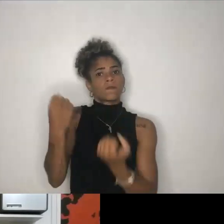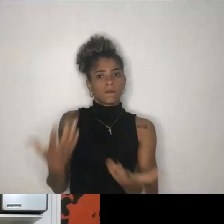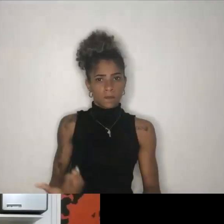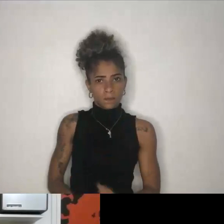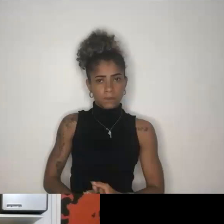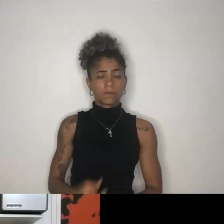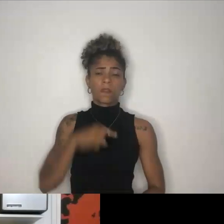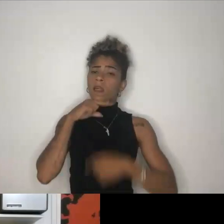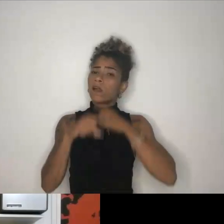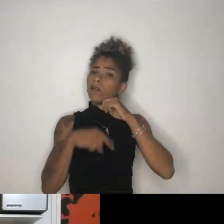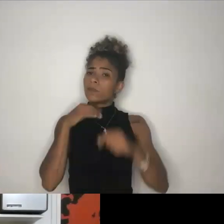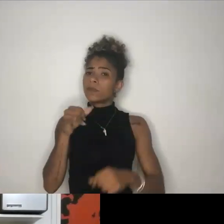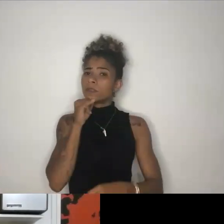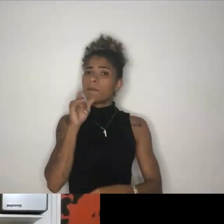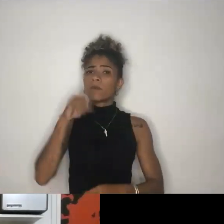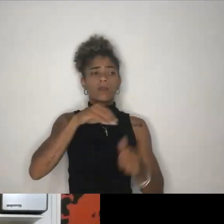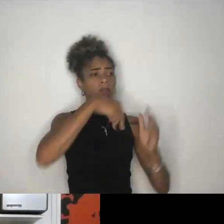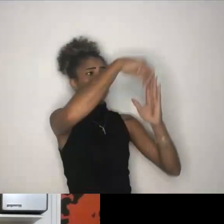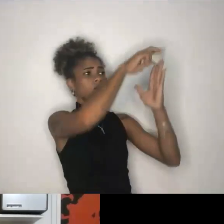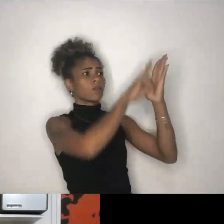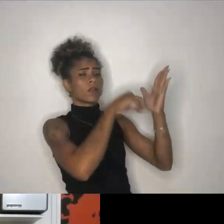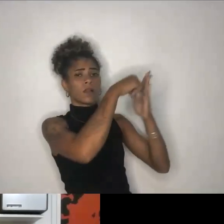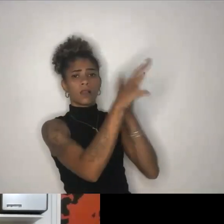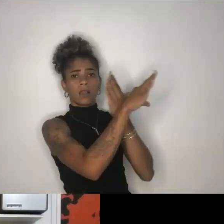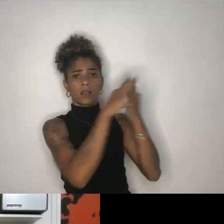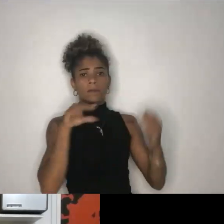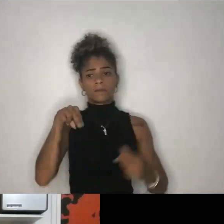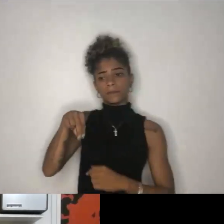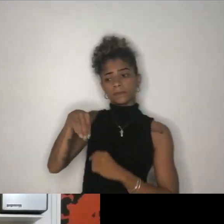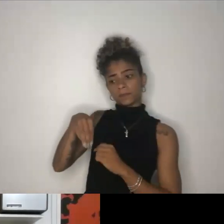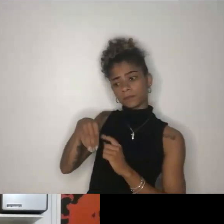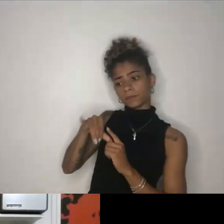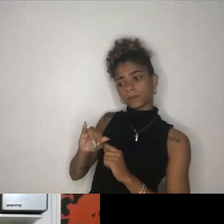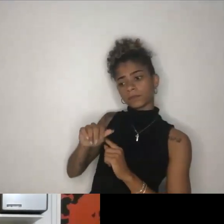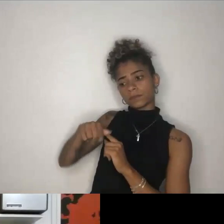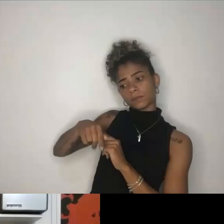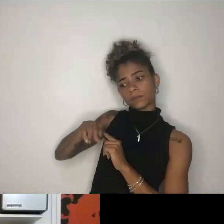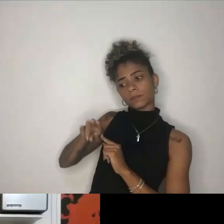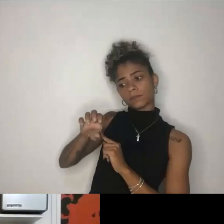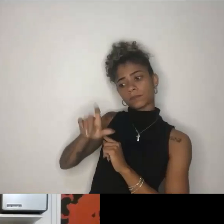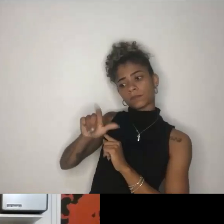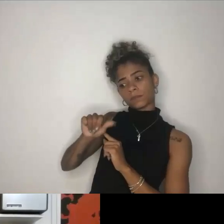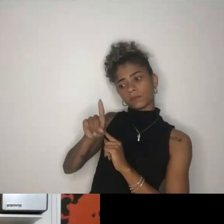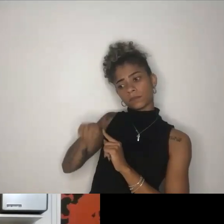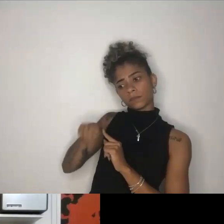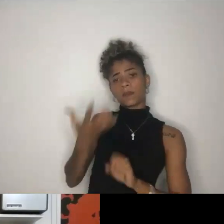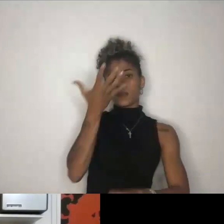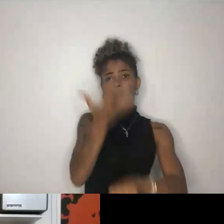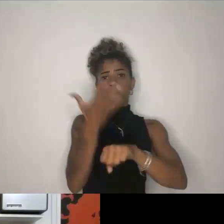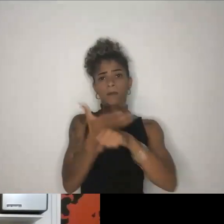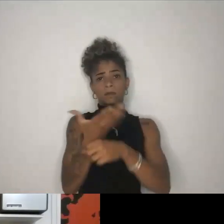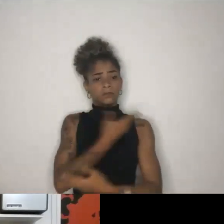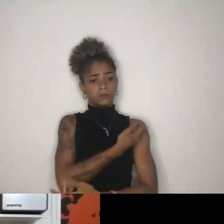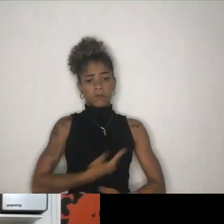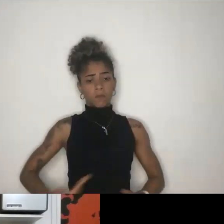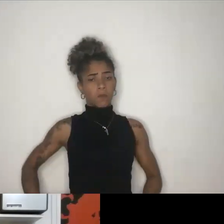dúvida que o Michelangelo também fazia assim né que ele tinha 80 anos e tava ali na praça pública sem as